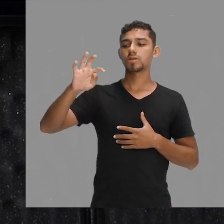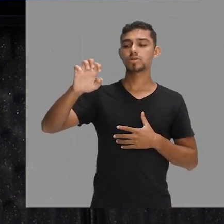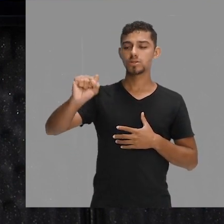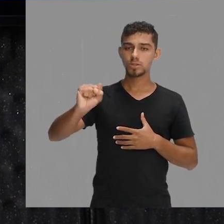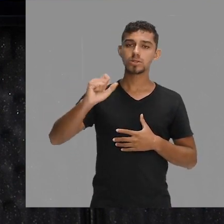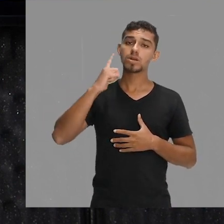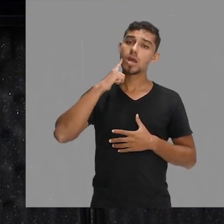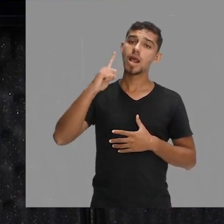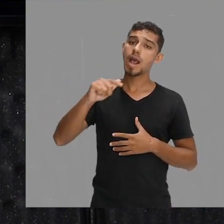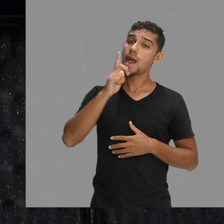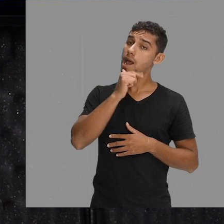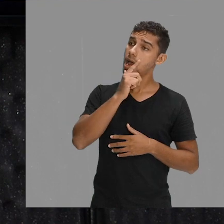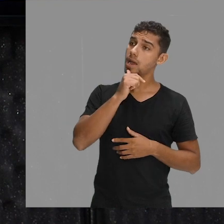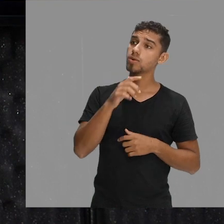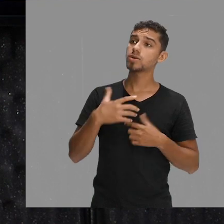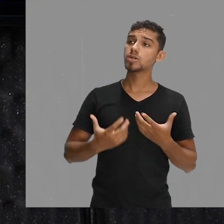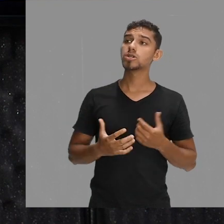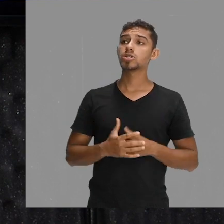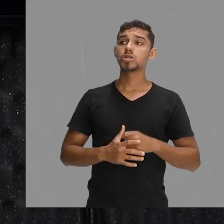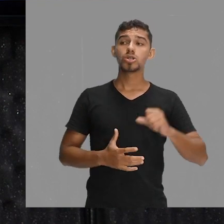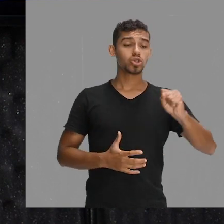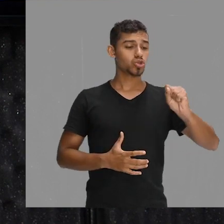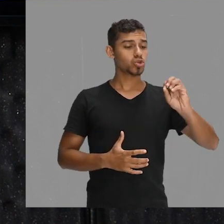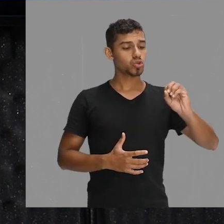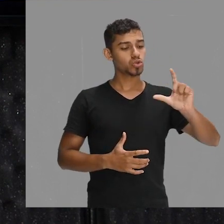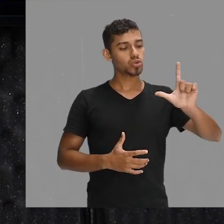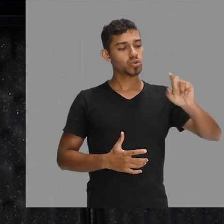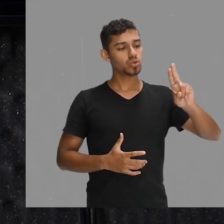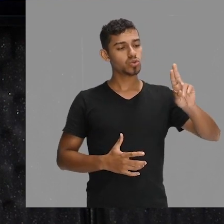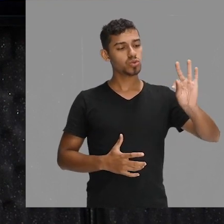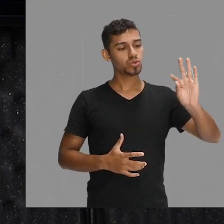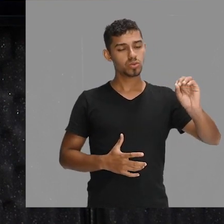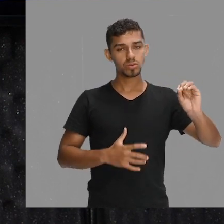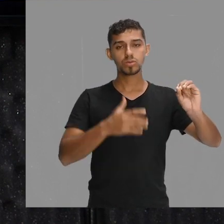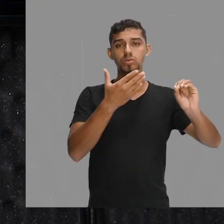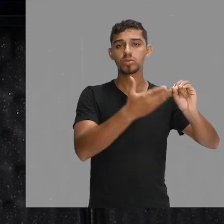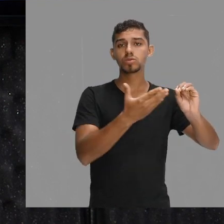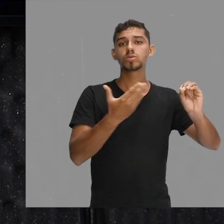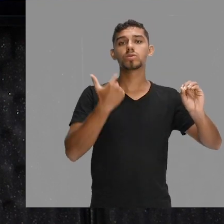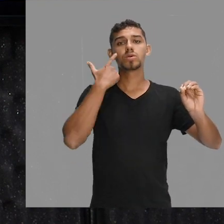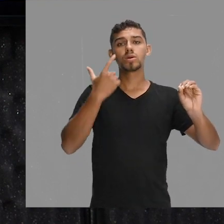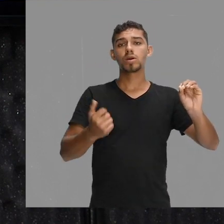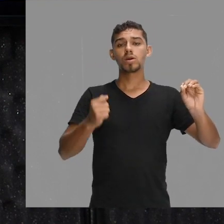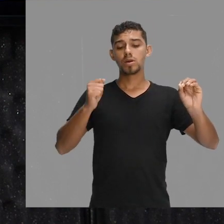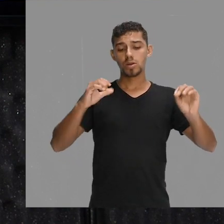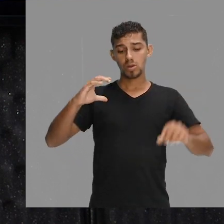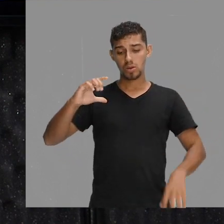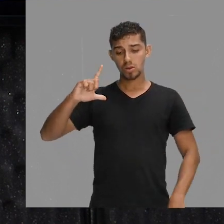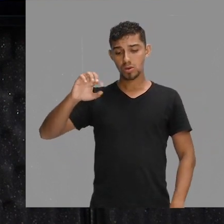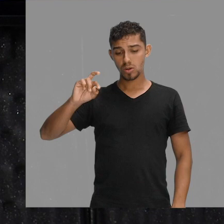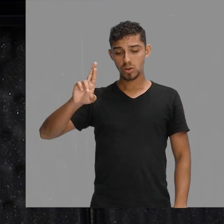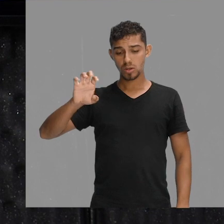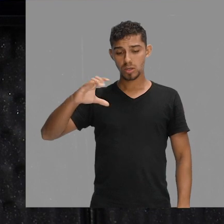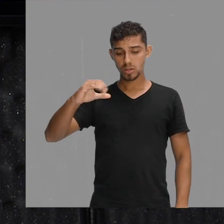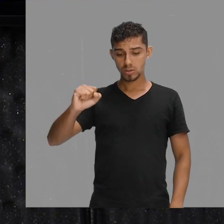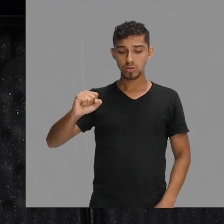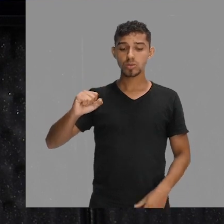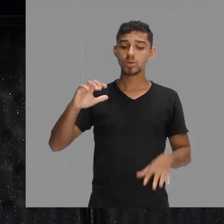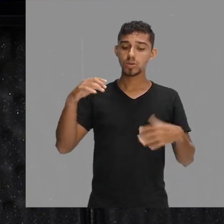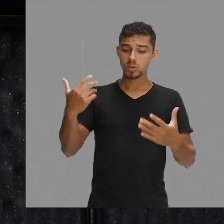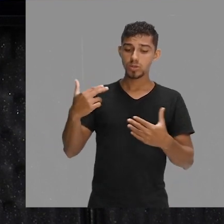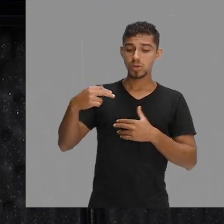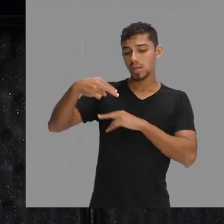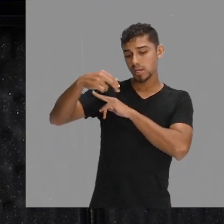os solutos. Glicose, sal de cozinha, NaCl, o cloreto de sódio e o cloreto